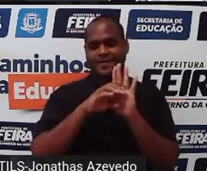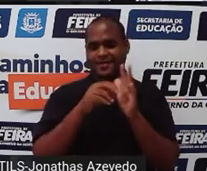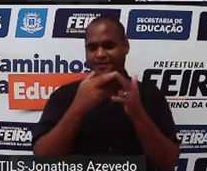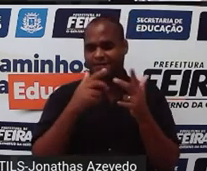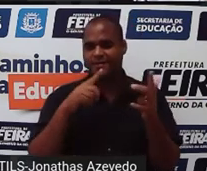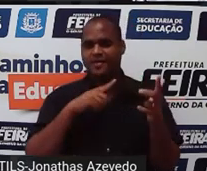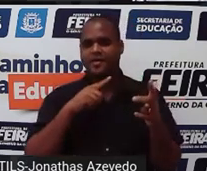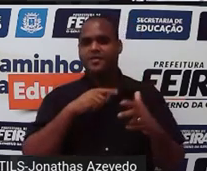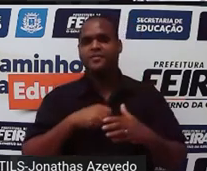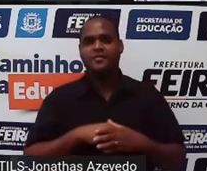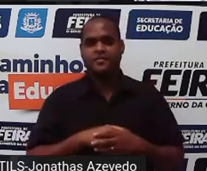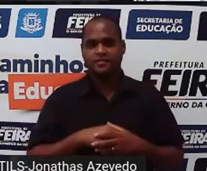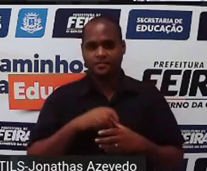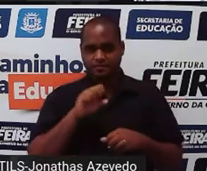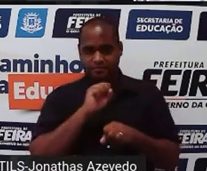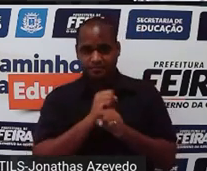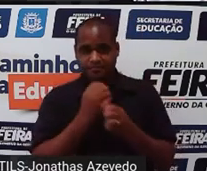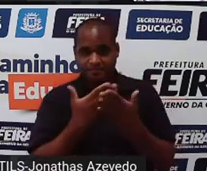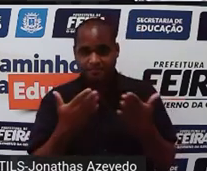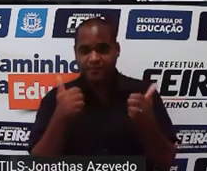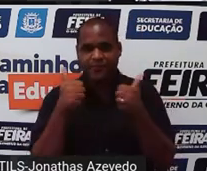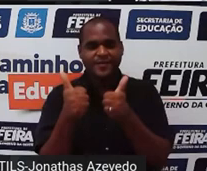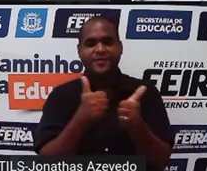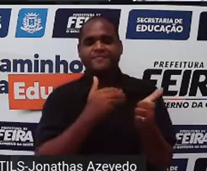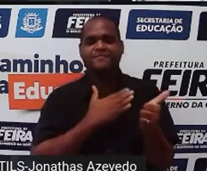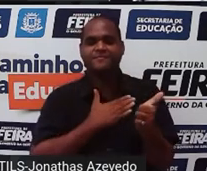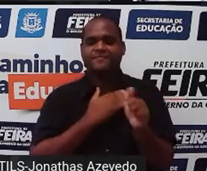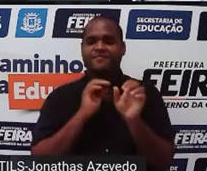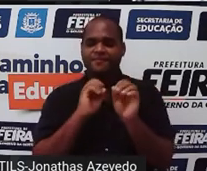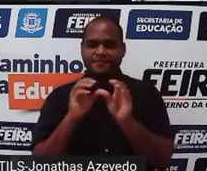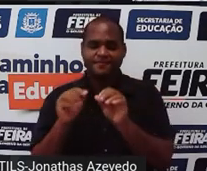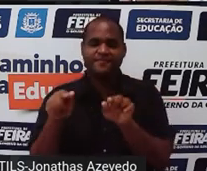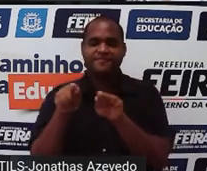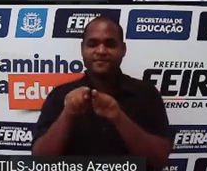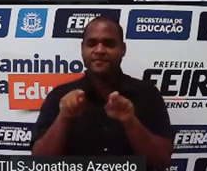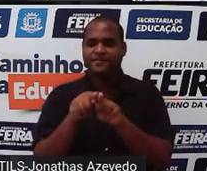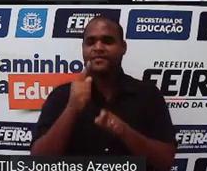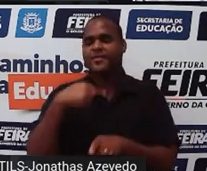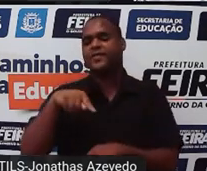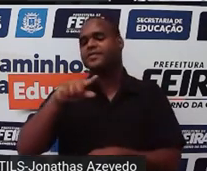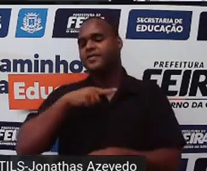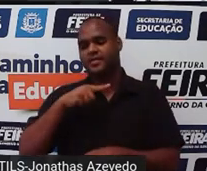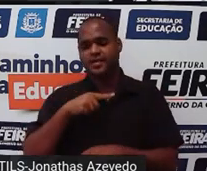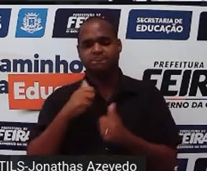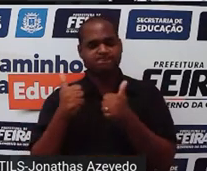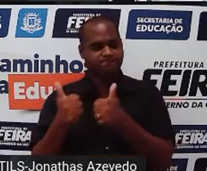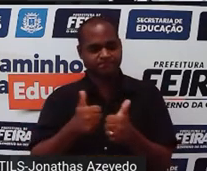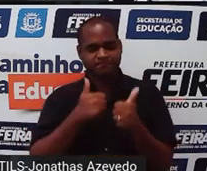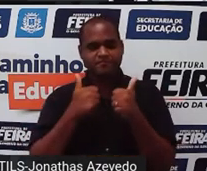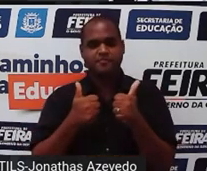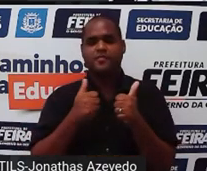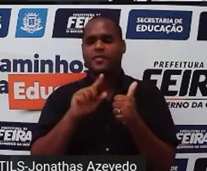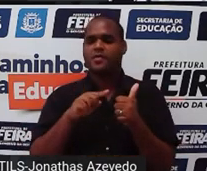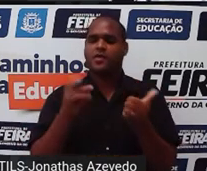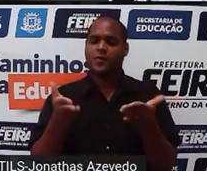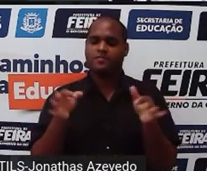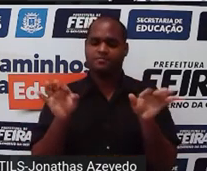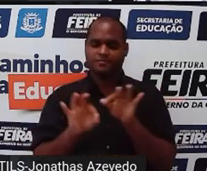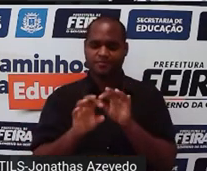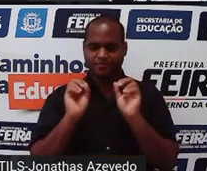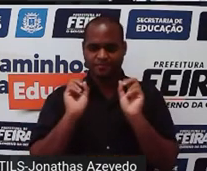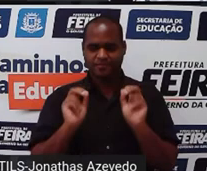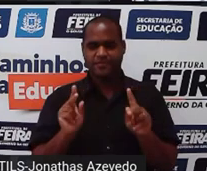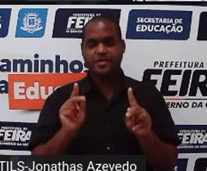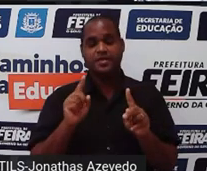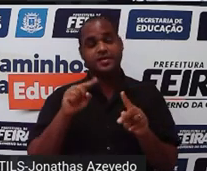tá bom espero que você tenha curtido a nossa aula nós aqui curtimos bastante mas a gente vai ficar por aqui tá bom